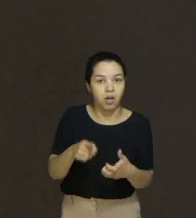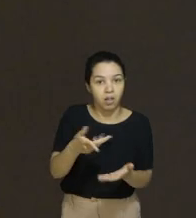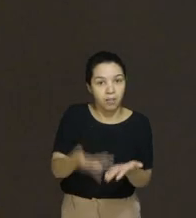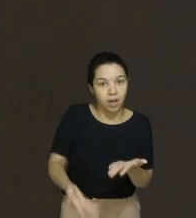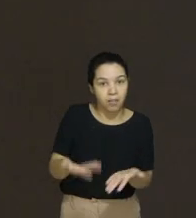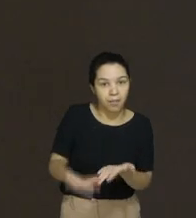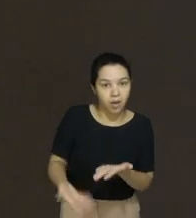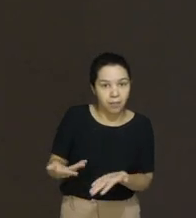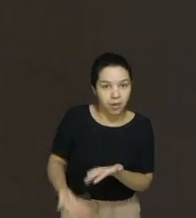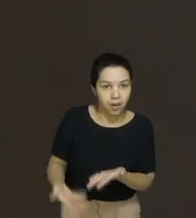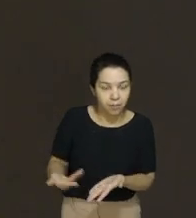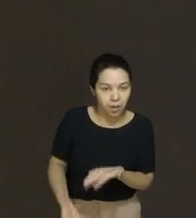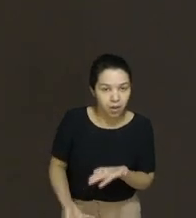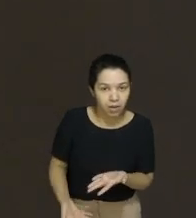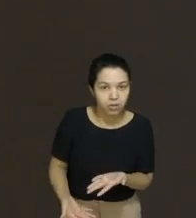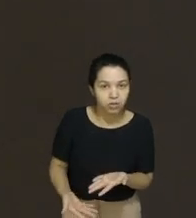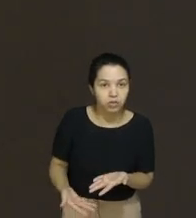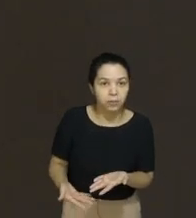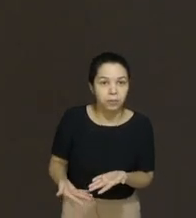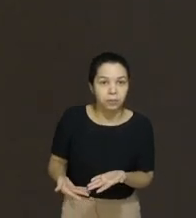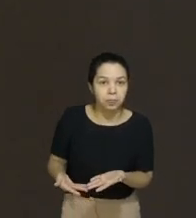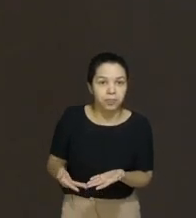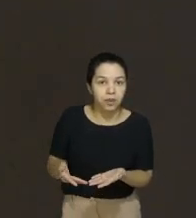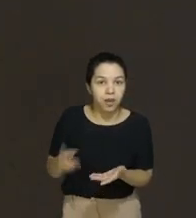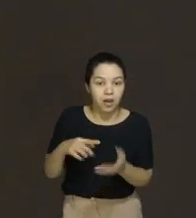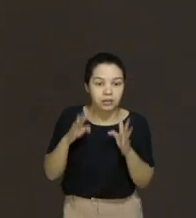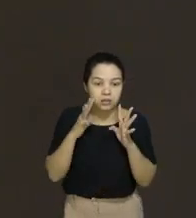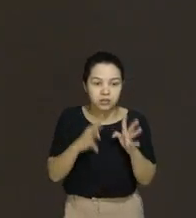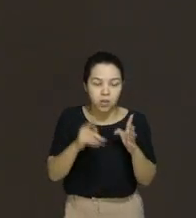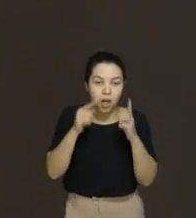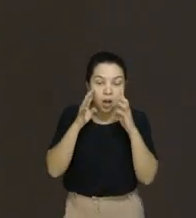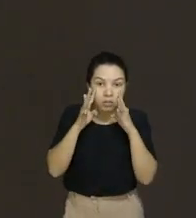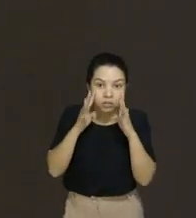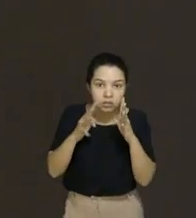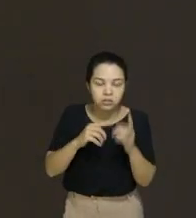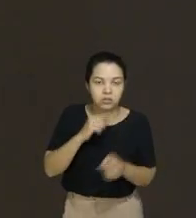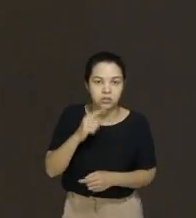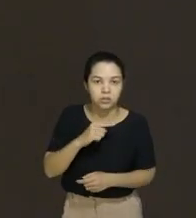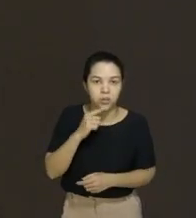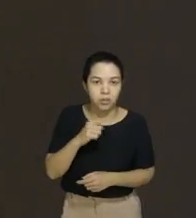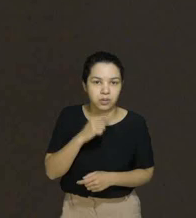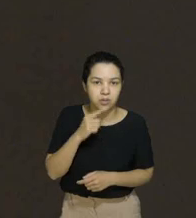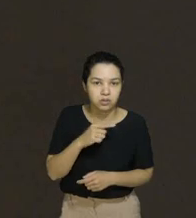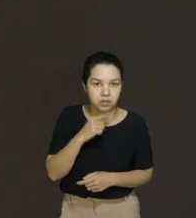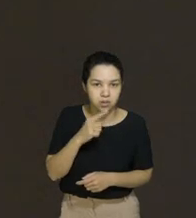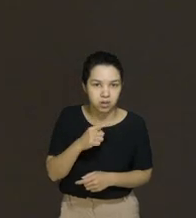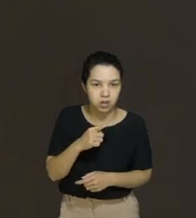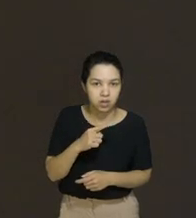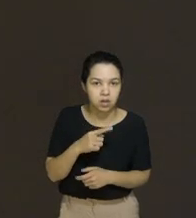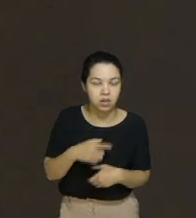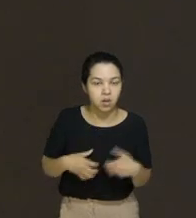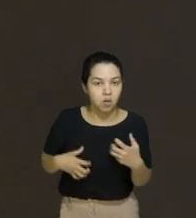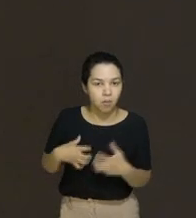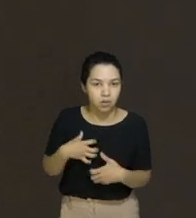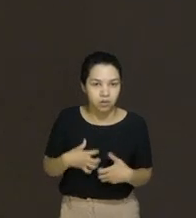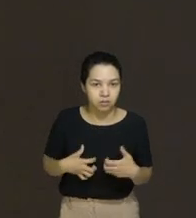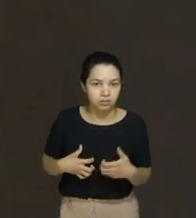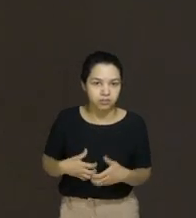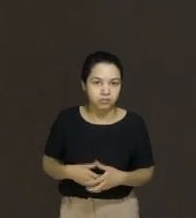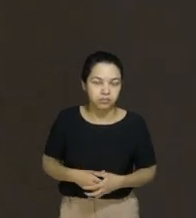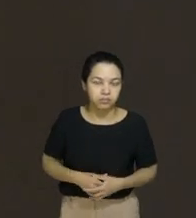não, ninguém observa que ela não tem concentração, porque ela não, por não incomodar a sala de